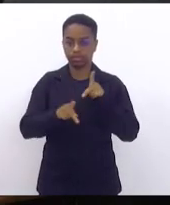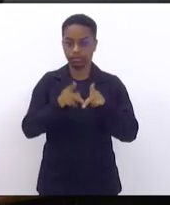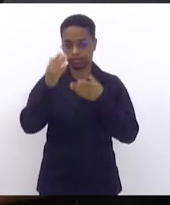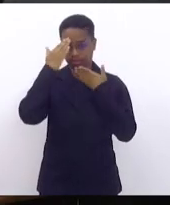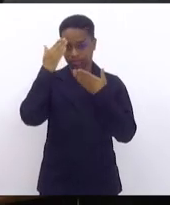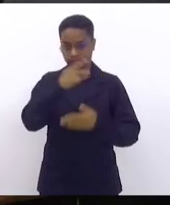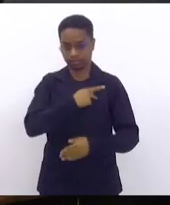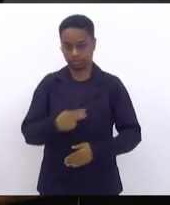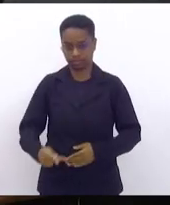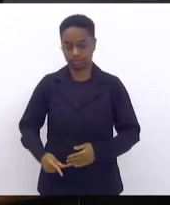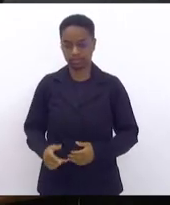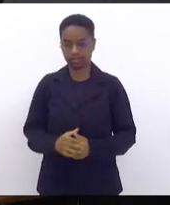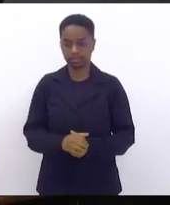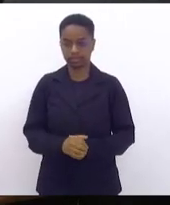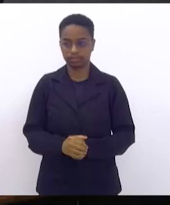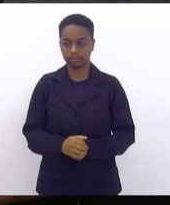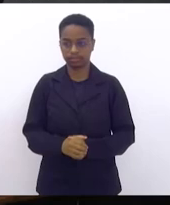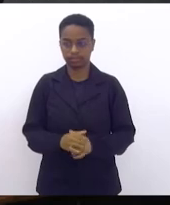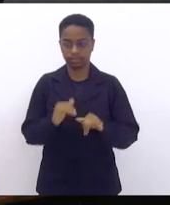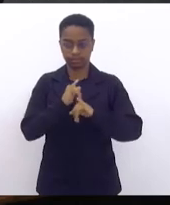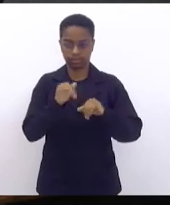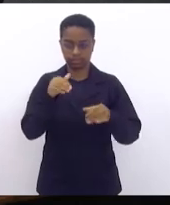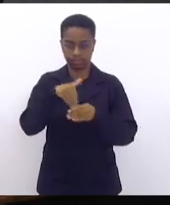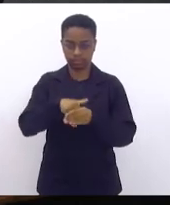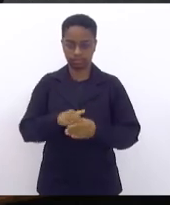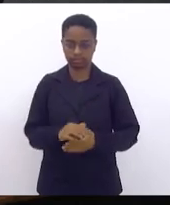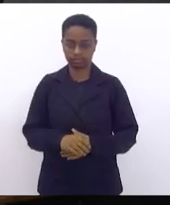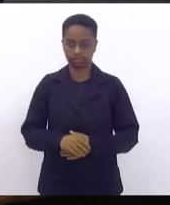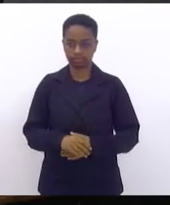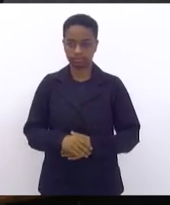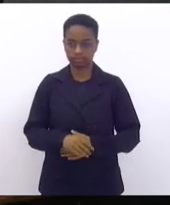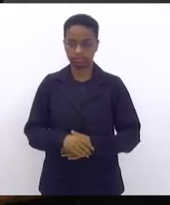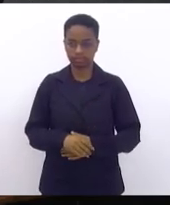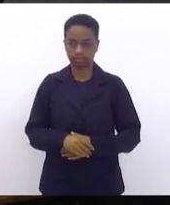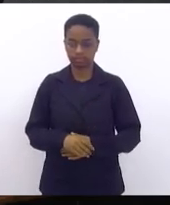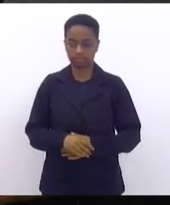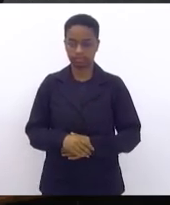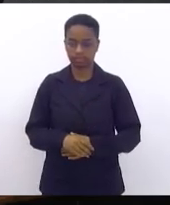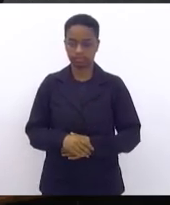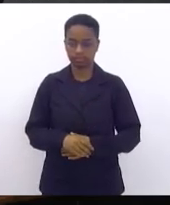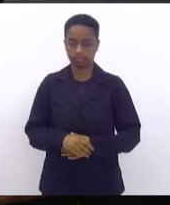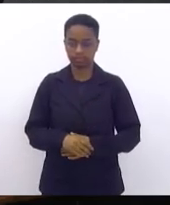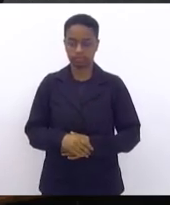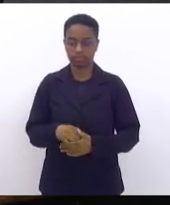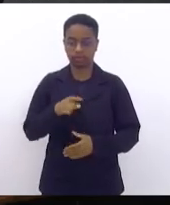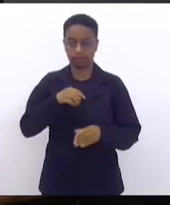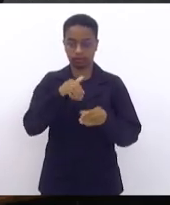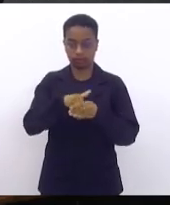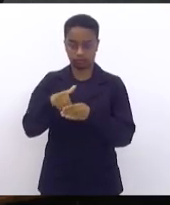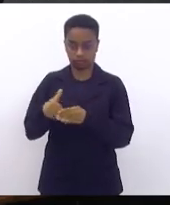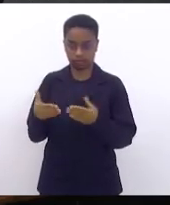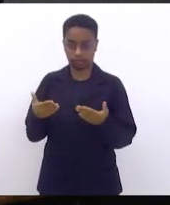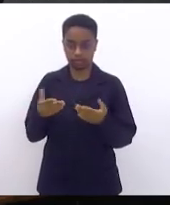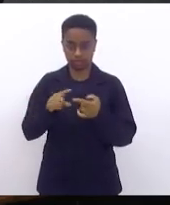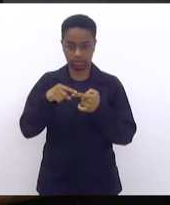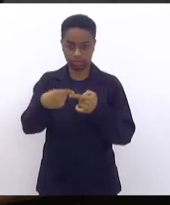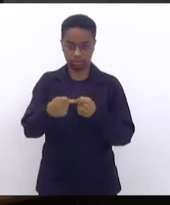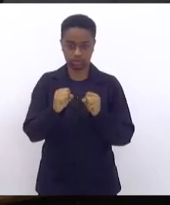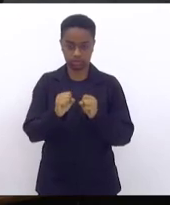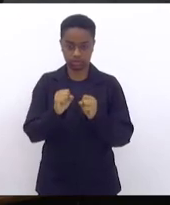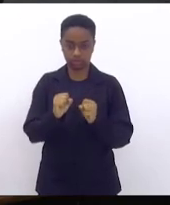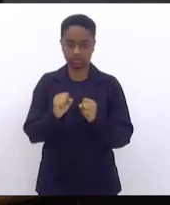Obrigado, presidente. Para declarar, presidente. É, deixa eu cantar aqui enquanto que está votando. Tá, e, tá bom. E aí depois a